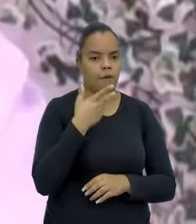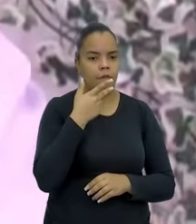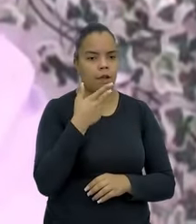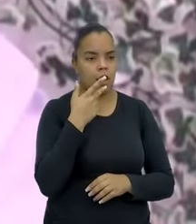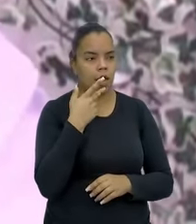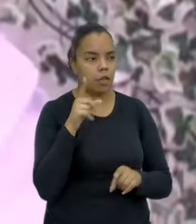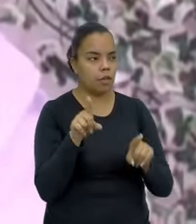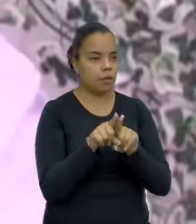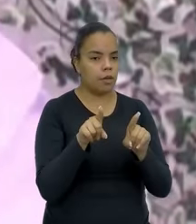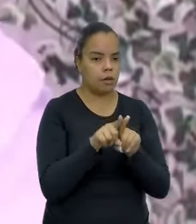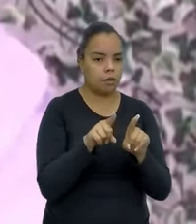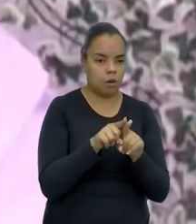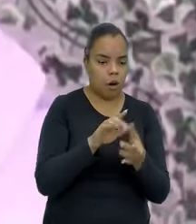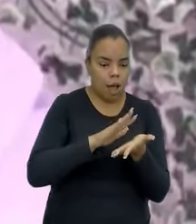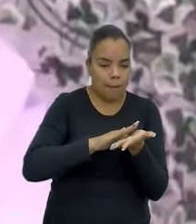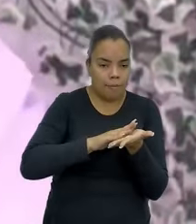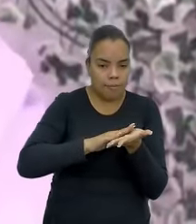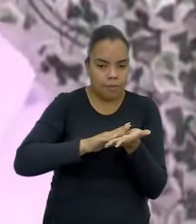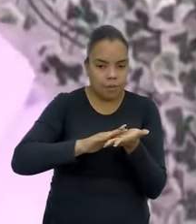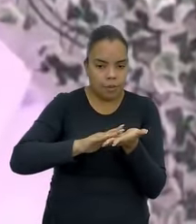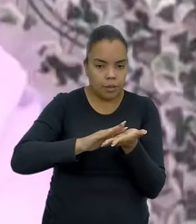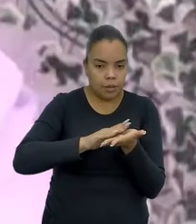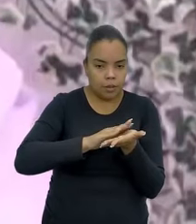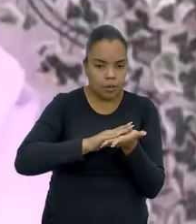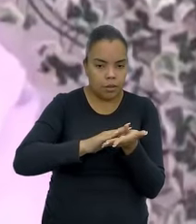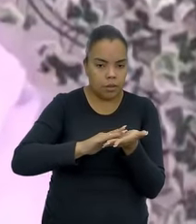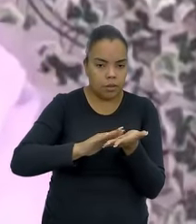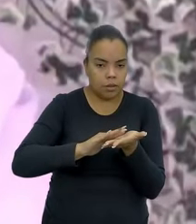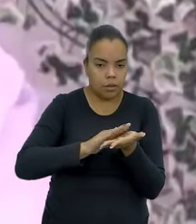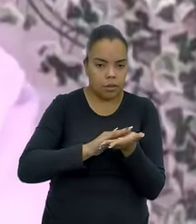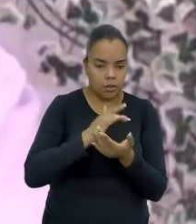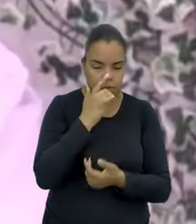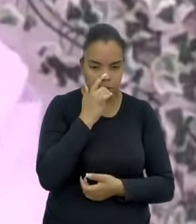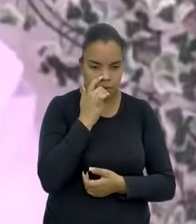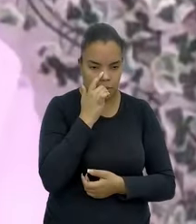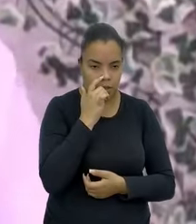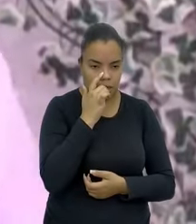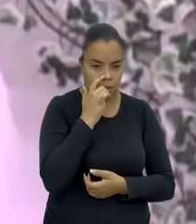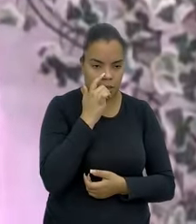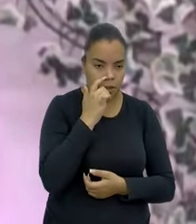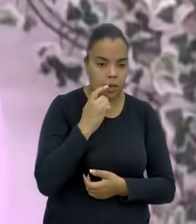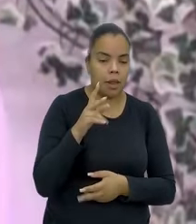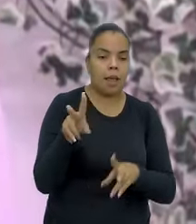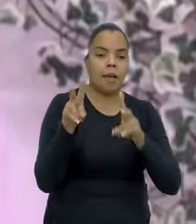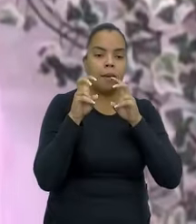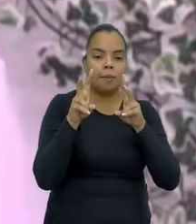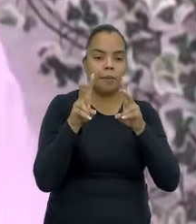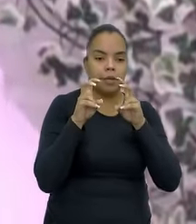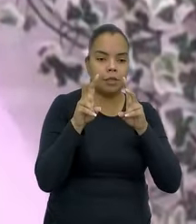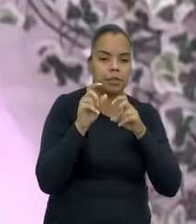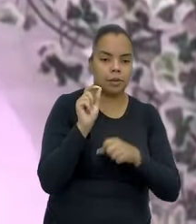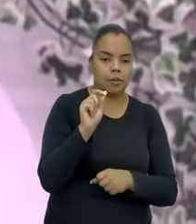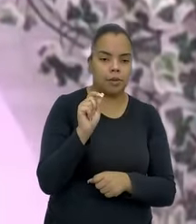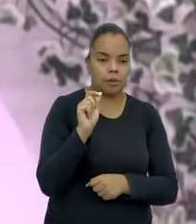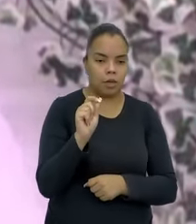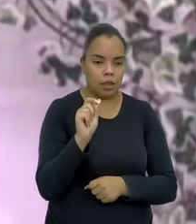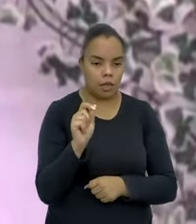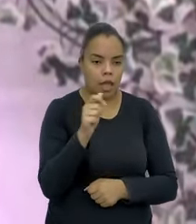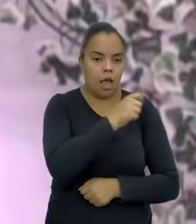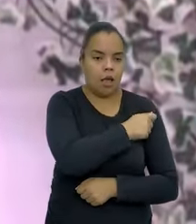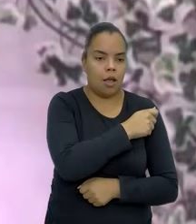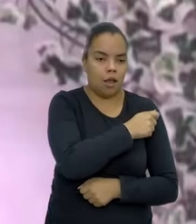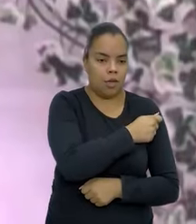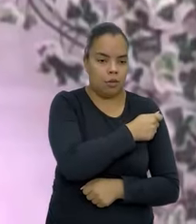Como a comunicação tátil nós precisamos desse mês e percebendo então a reação dos